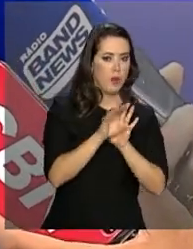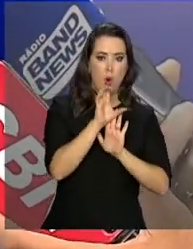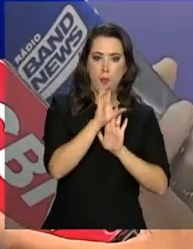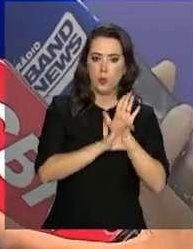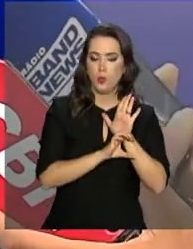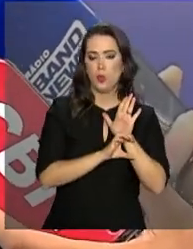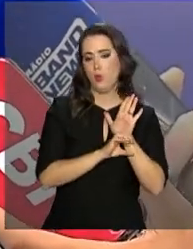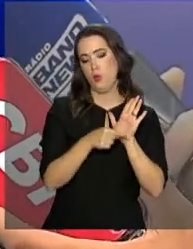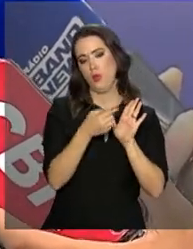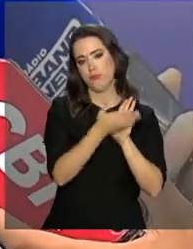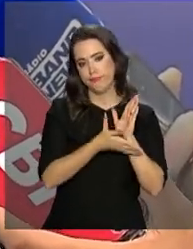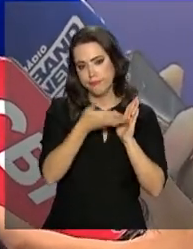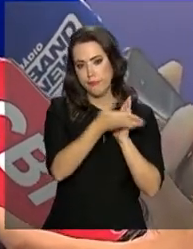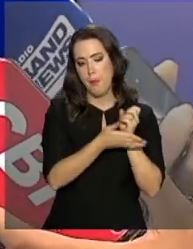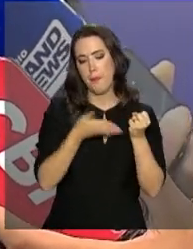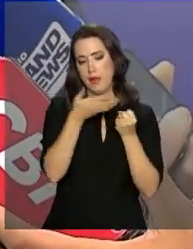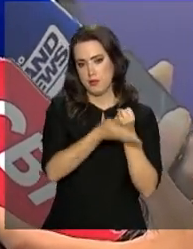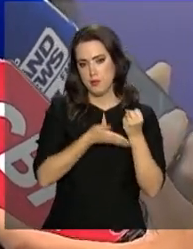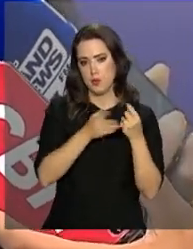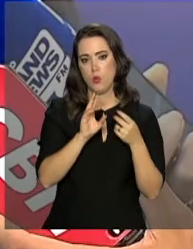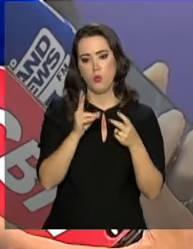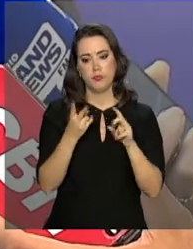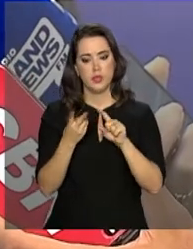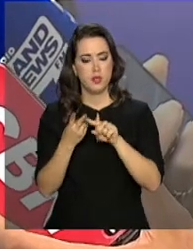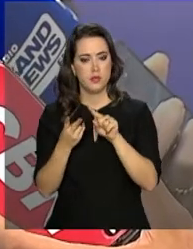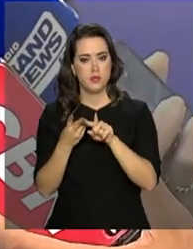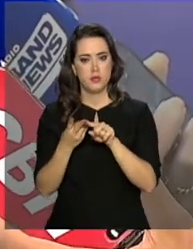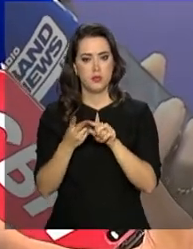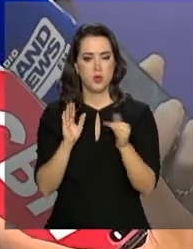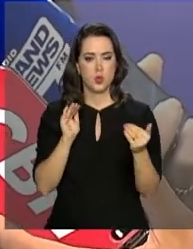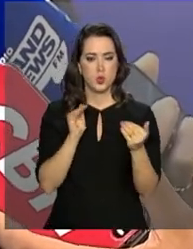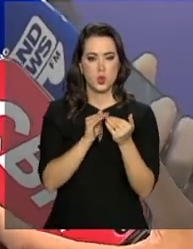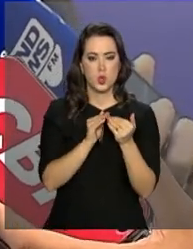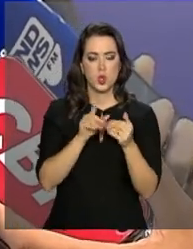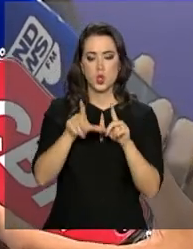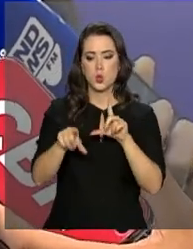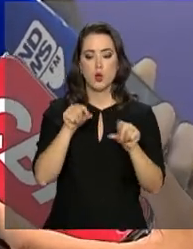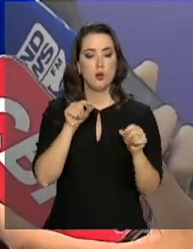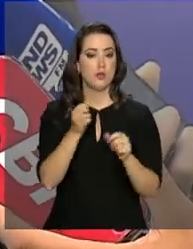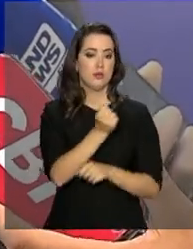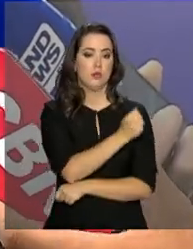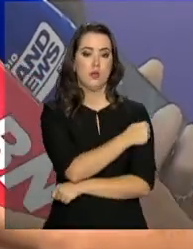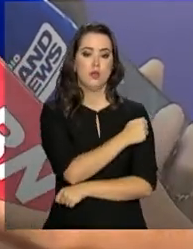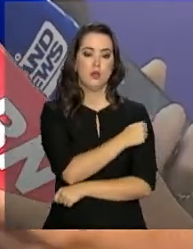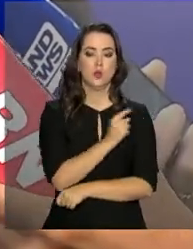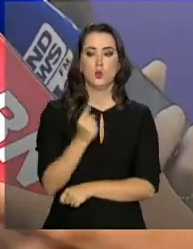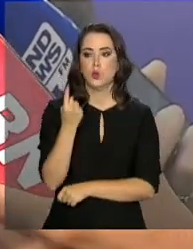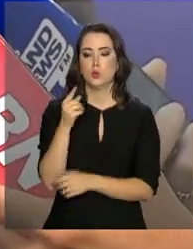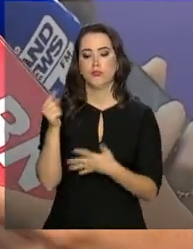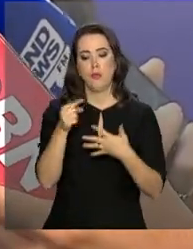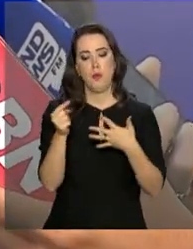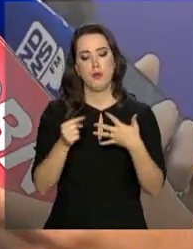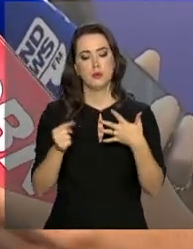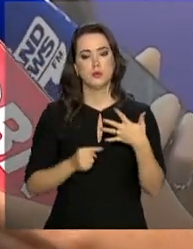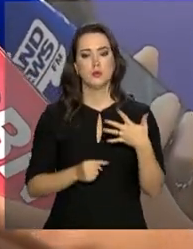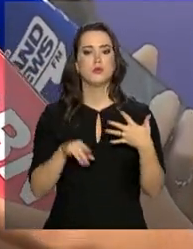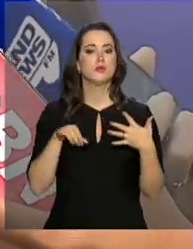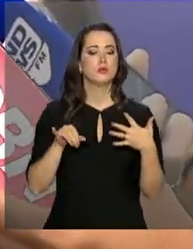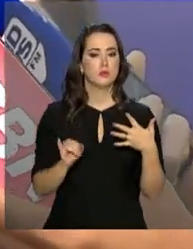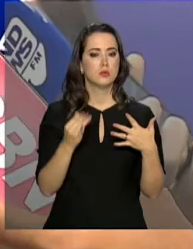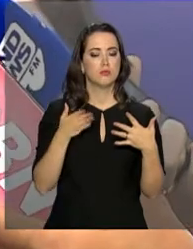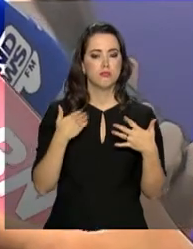Base Nacional Comum Curricular. O segundo dia será de escolha do aluno para um dos itinerários